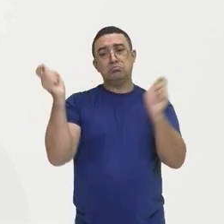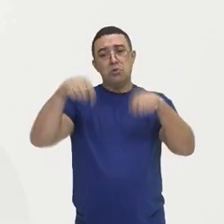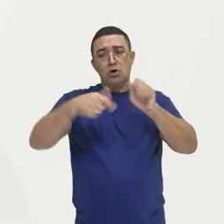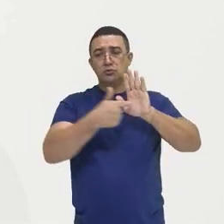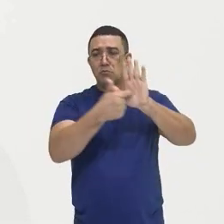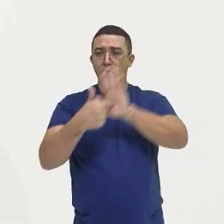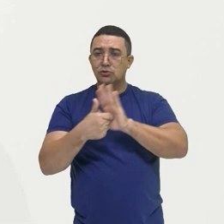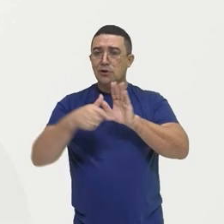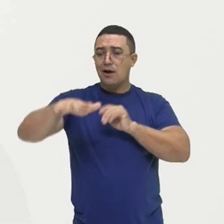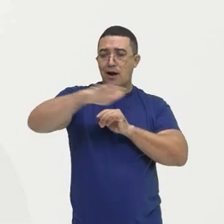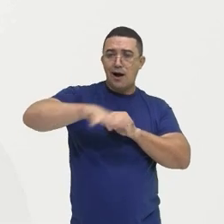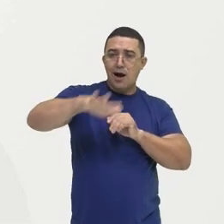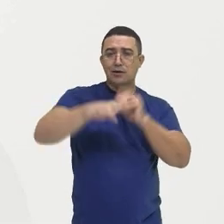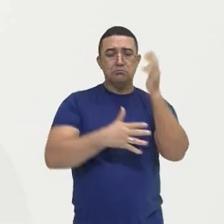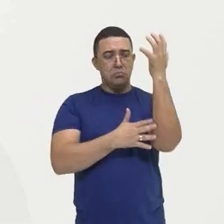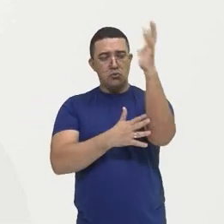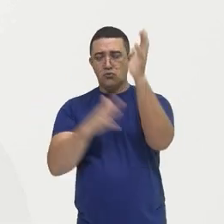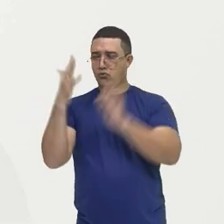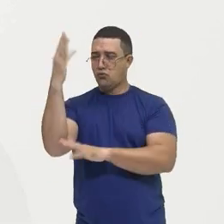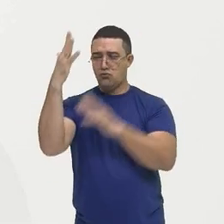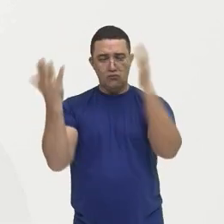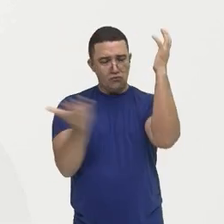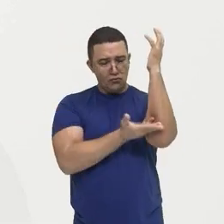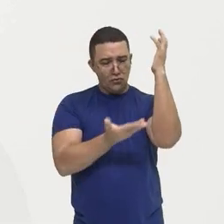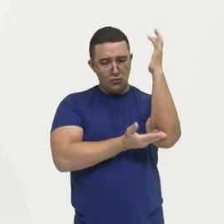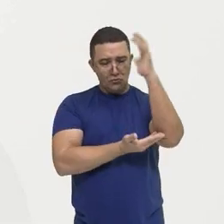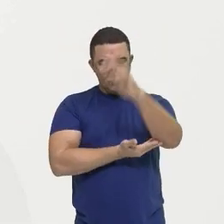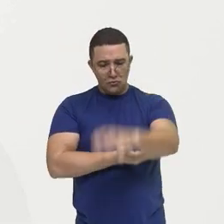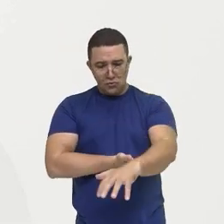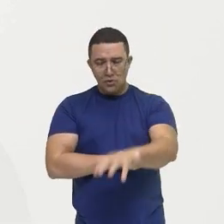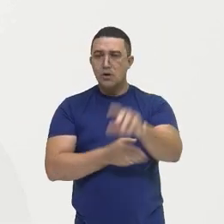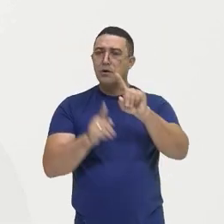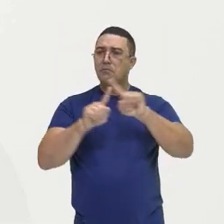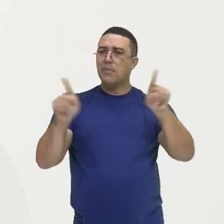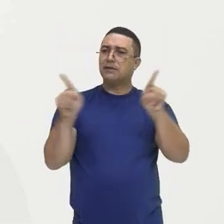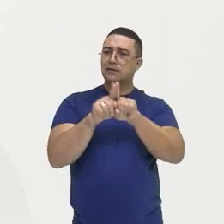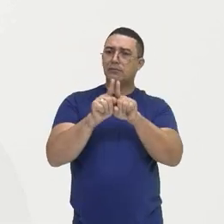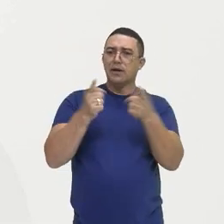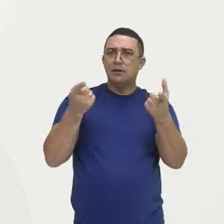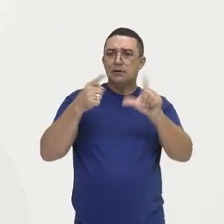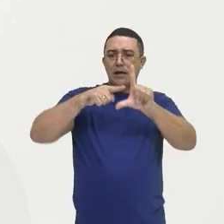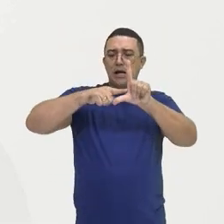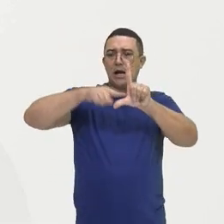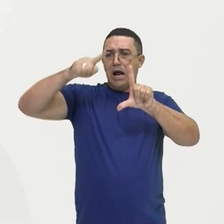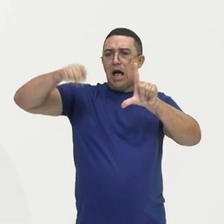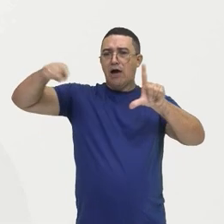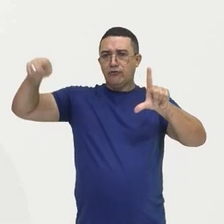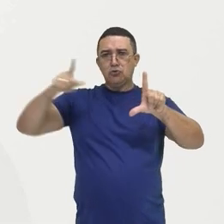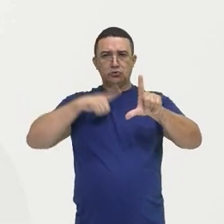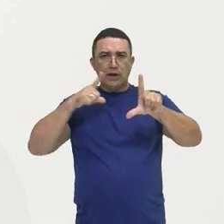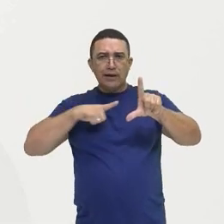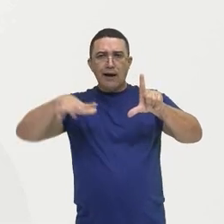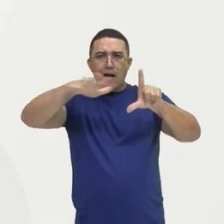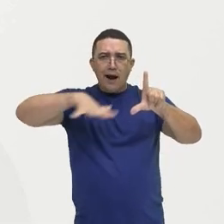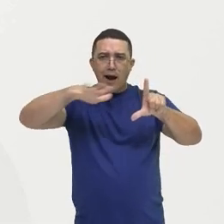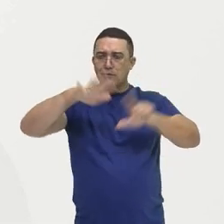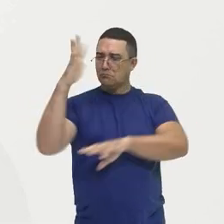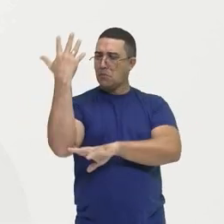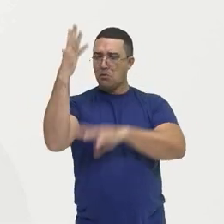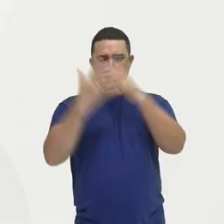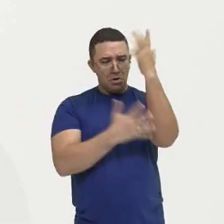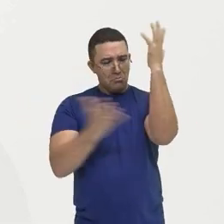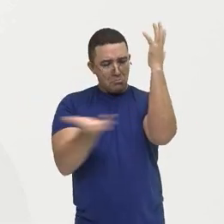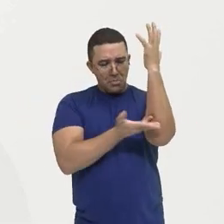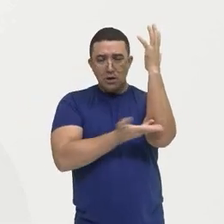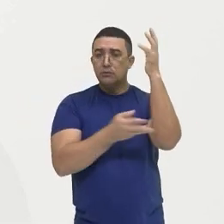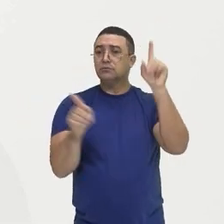ali áreas de desmatamento. Mas eu posso ter ali áreas de desmatamento em um gráfico? Também, tanto no gráfico quanto